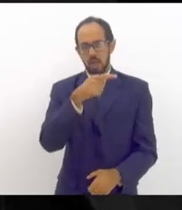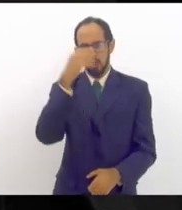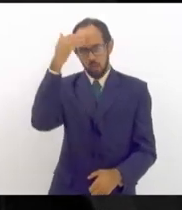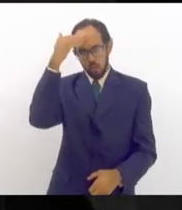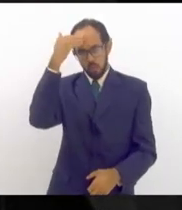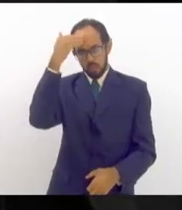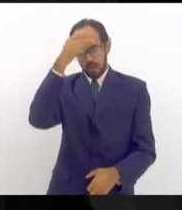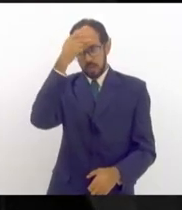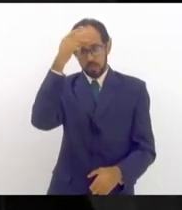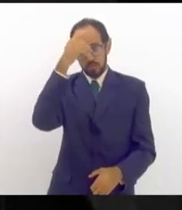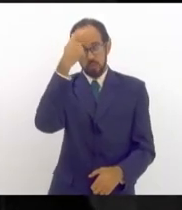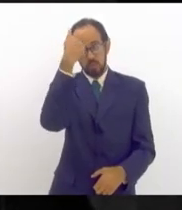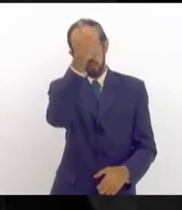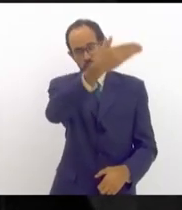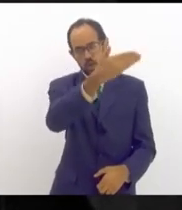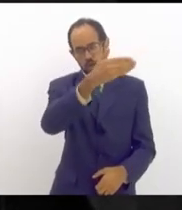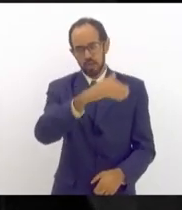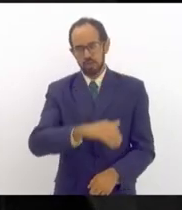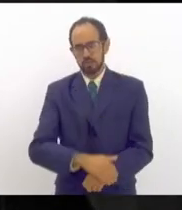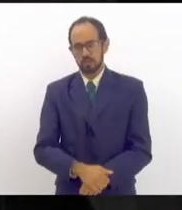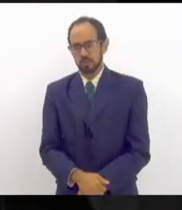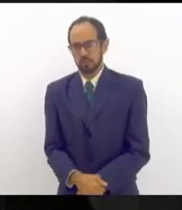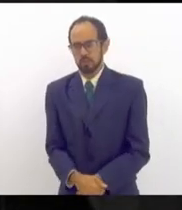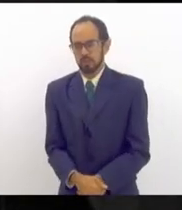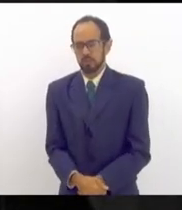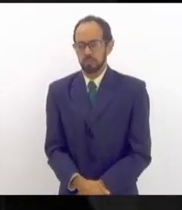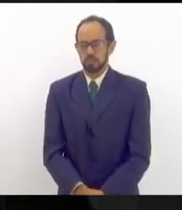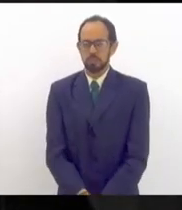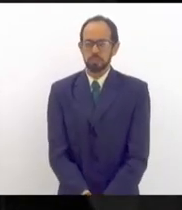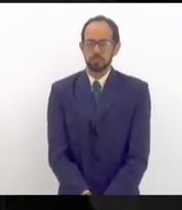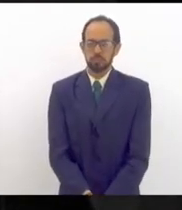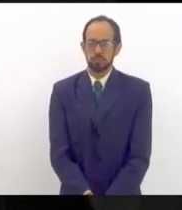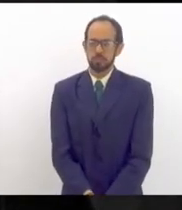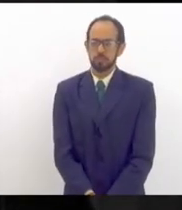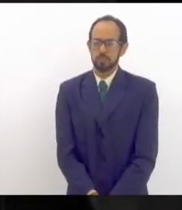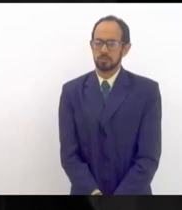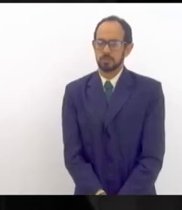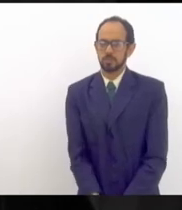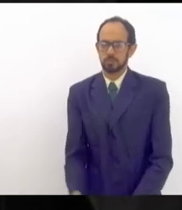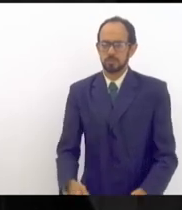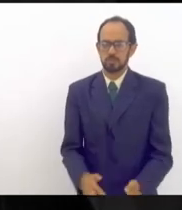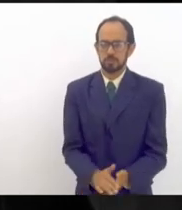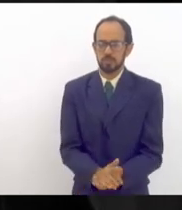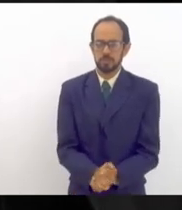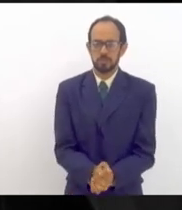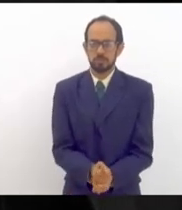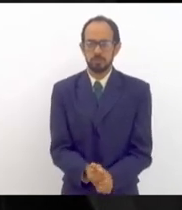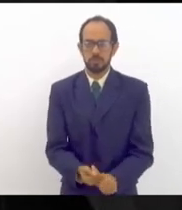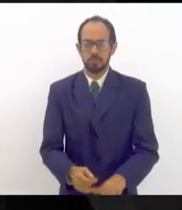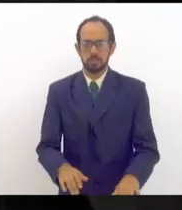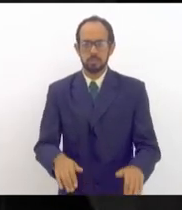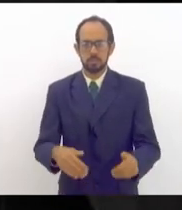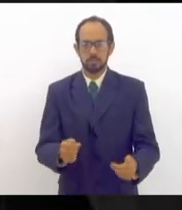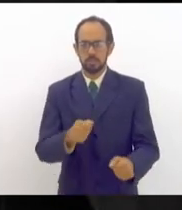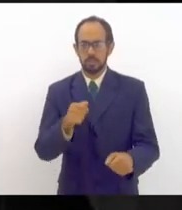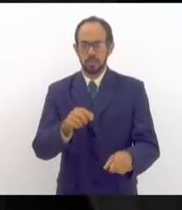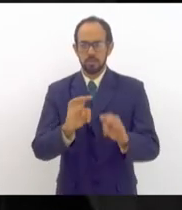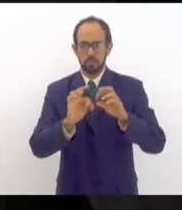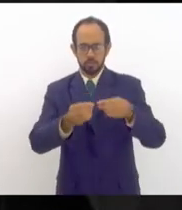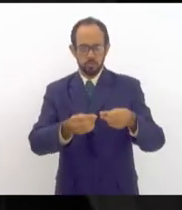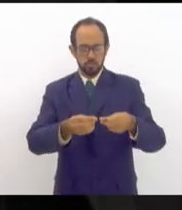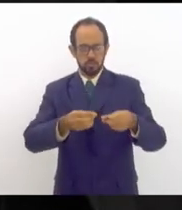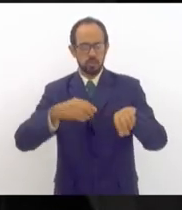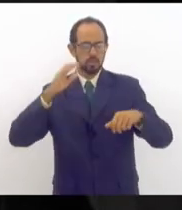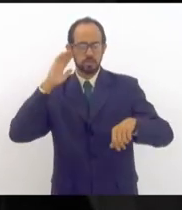lá fora democraticamente se manifestando contra aquilo que eles achavam e